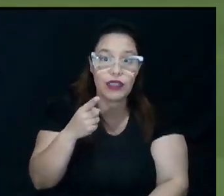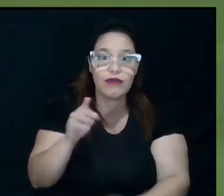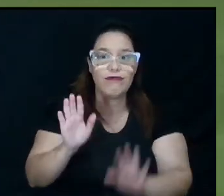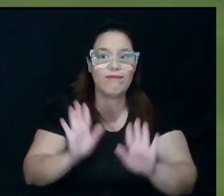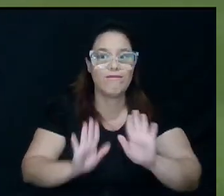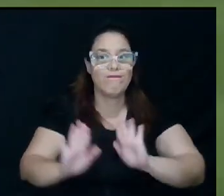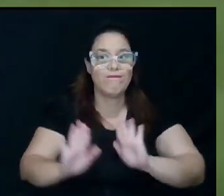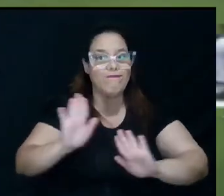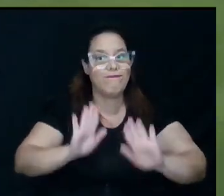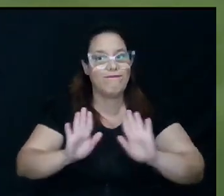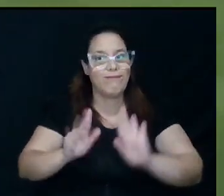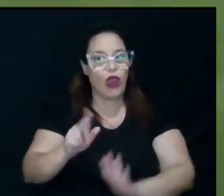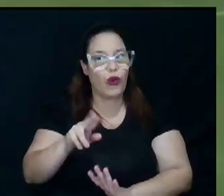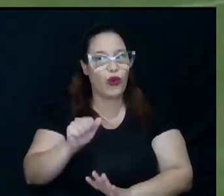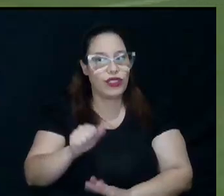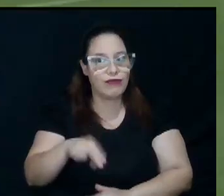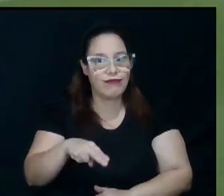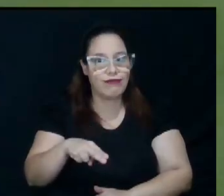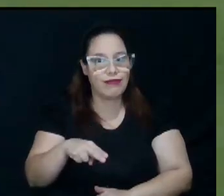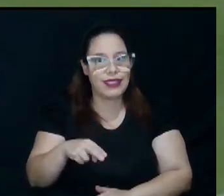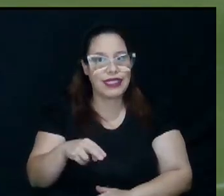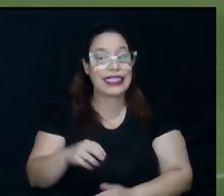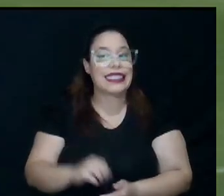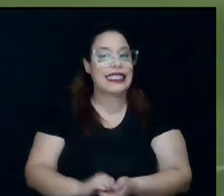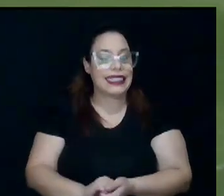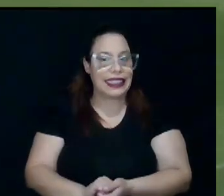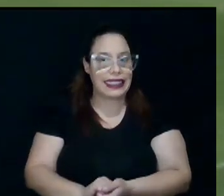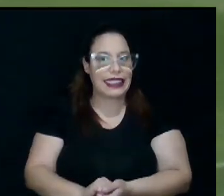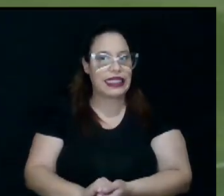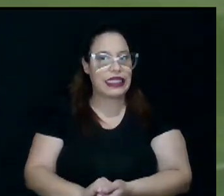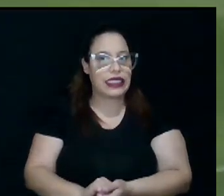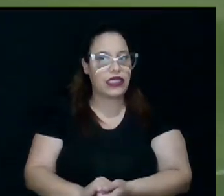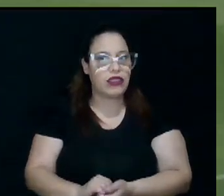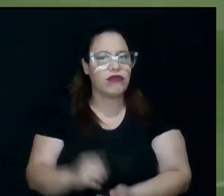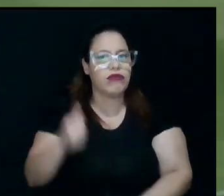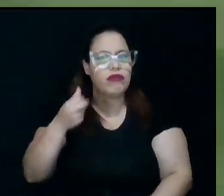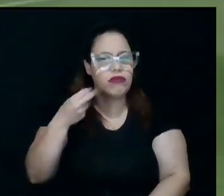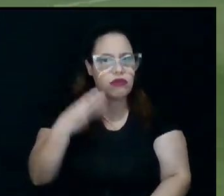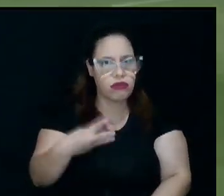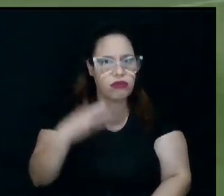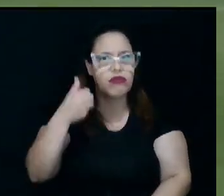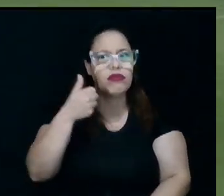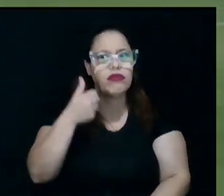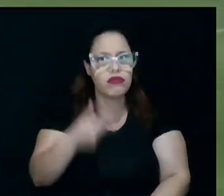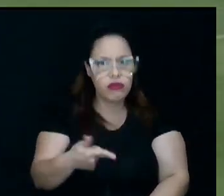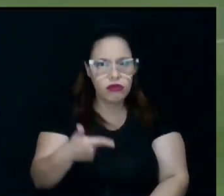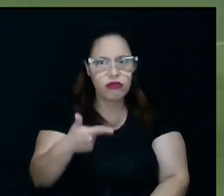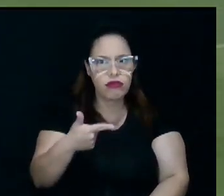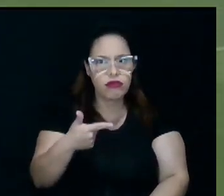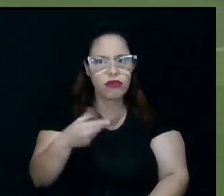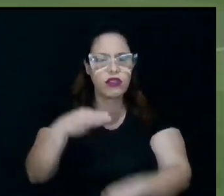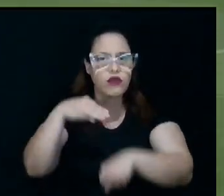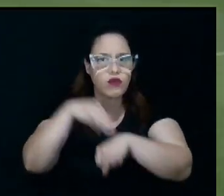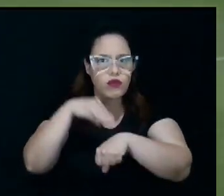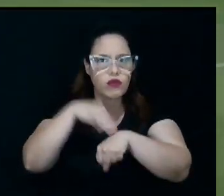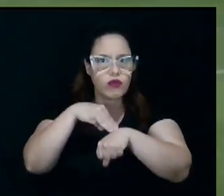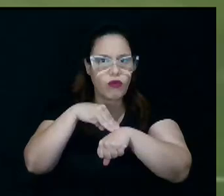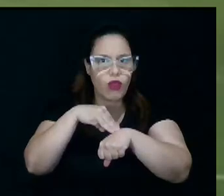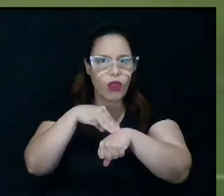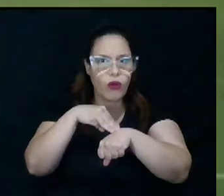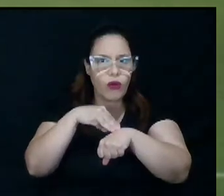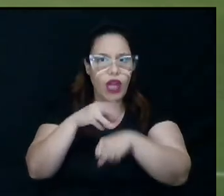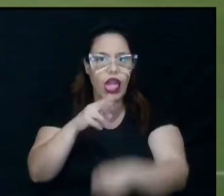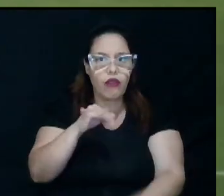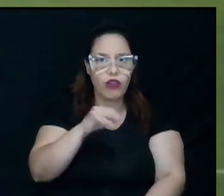Luan, que defesaça! E não é que aos 32 minutos, Elvis tocou para Everton Brito, que cruzou